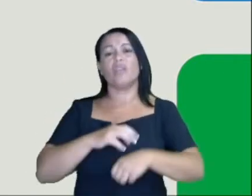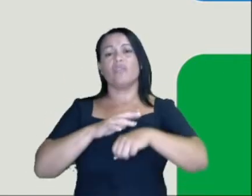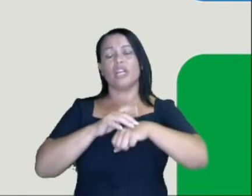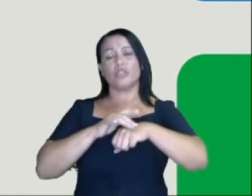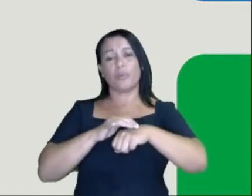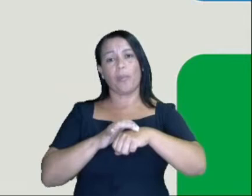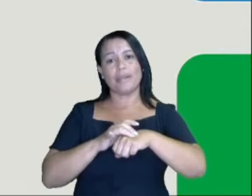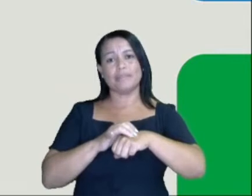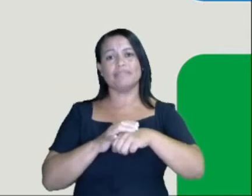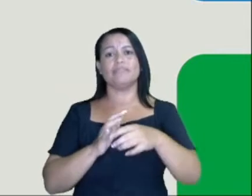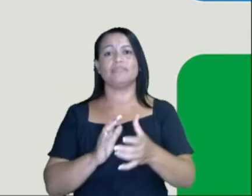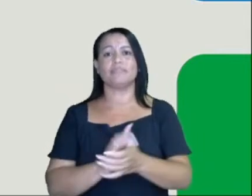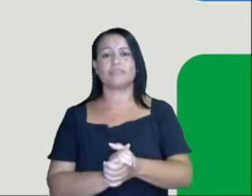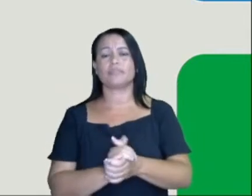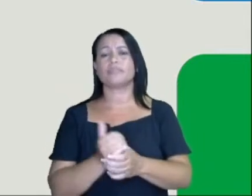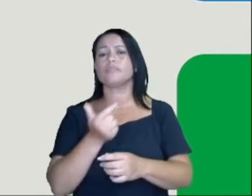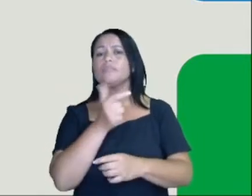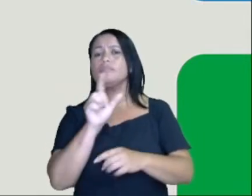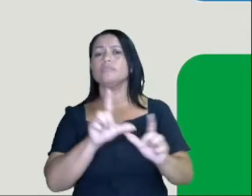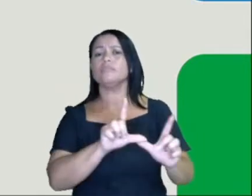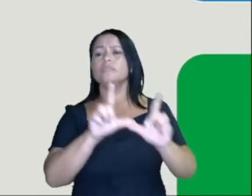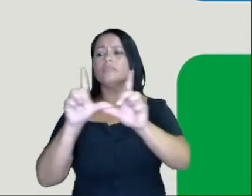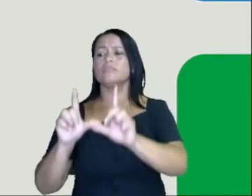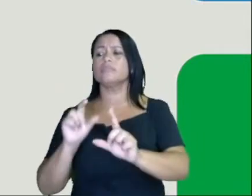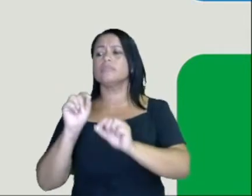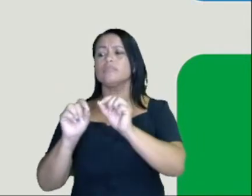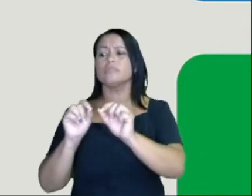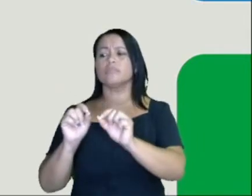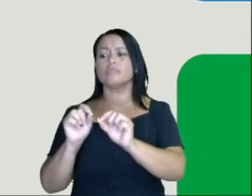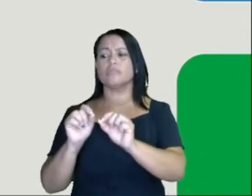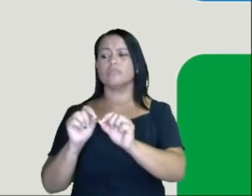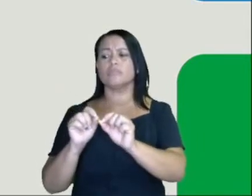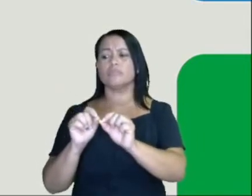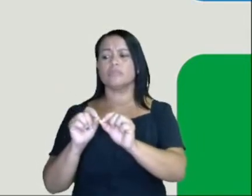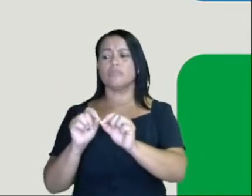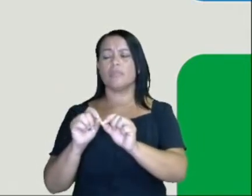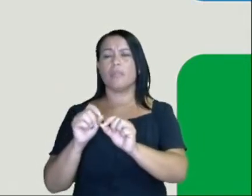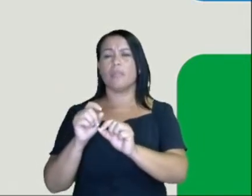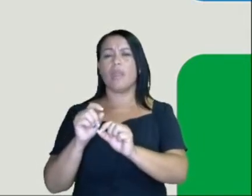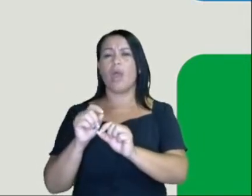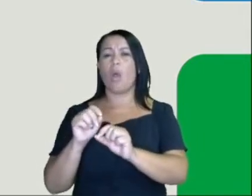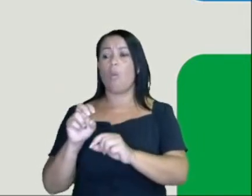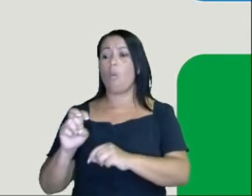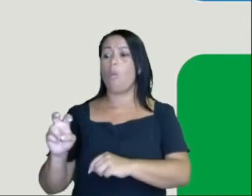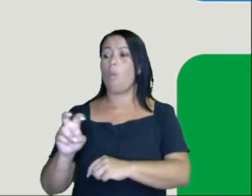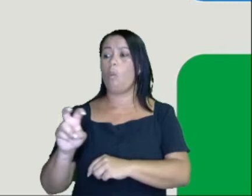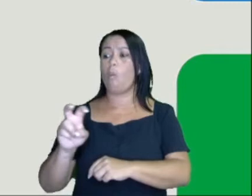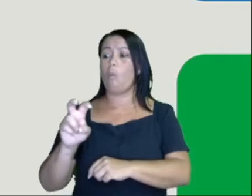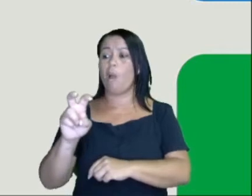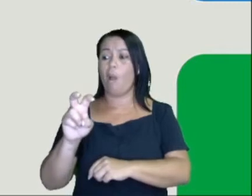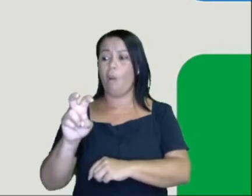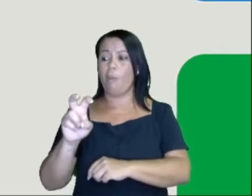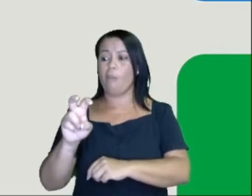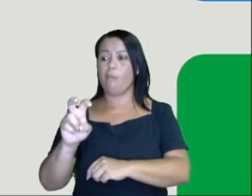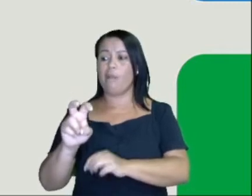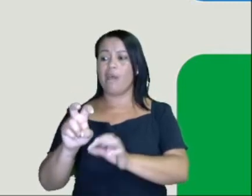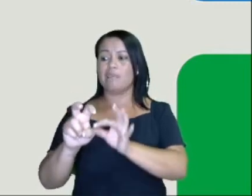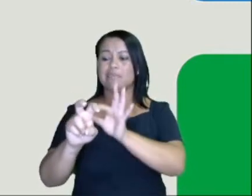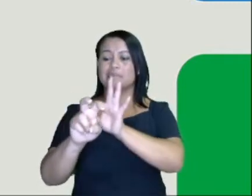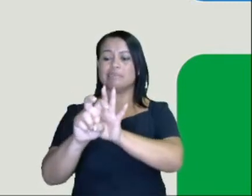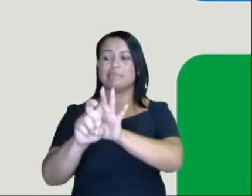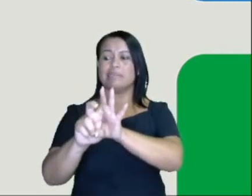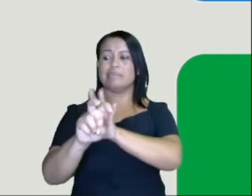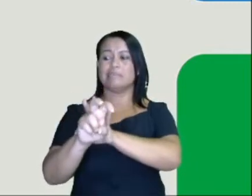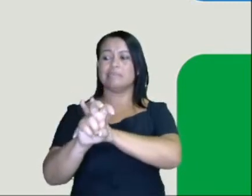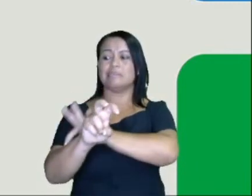debilitada. Uma outra foto mostra um animal como uma cobra repleta de carrapatos. Pois é, os